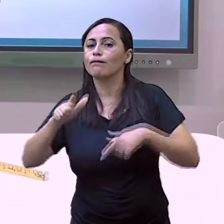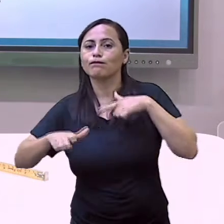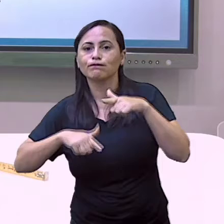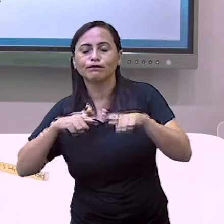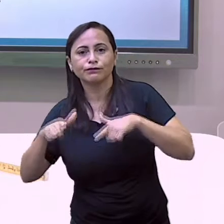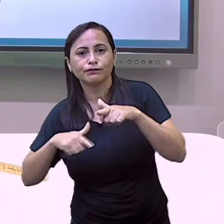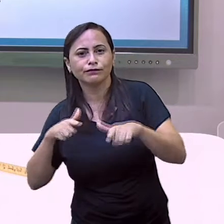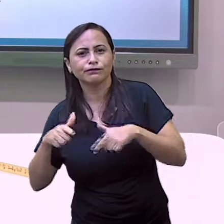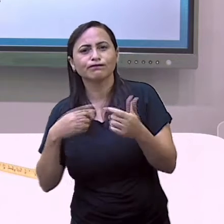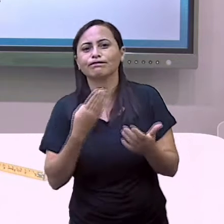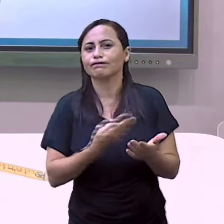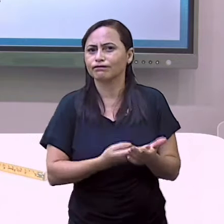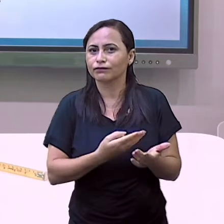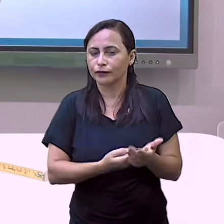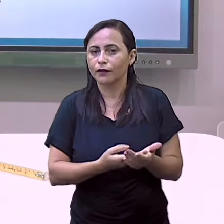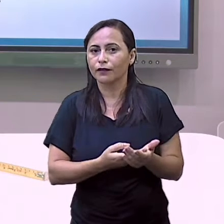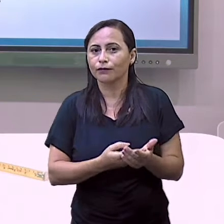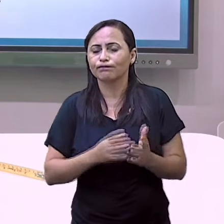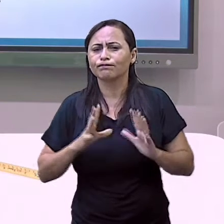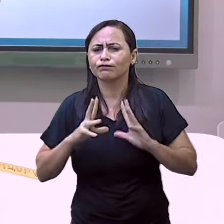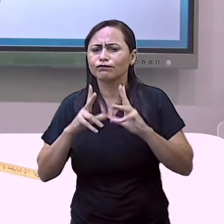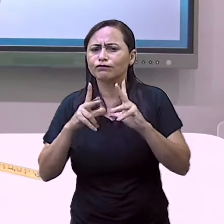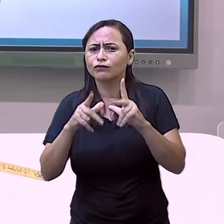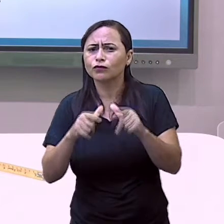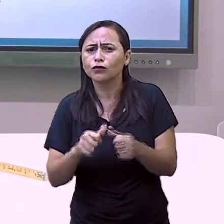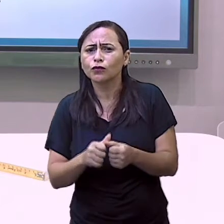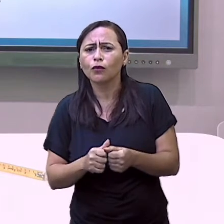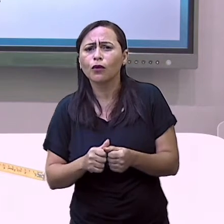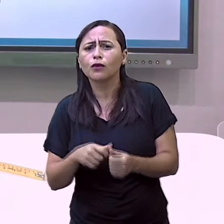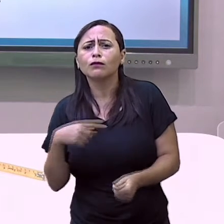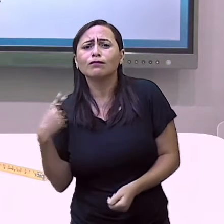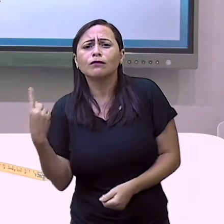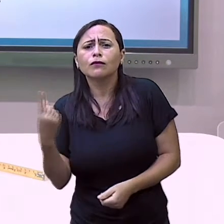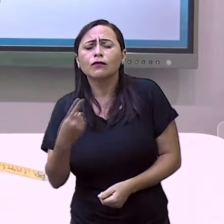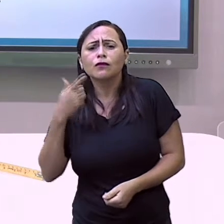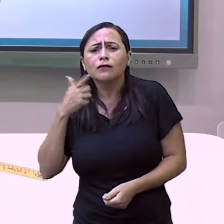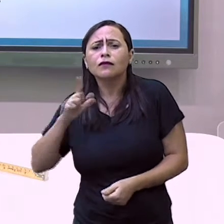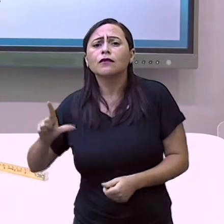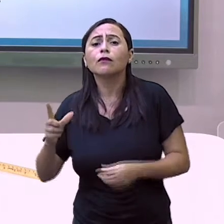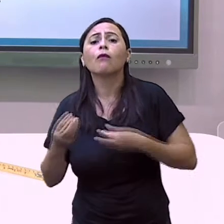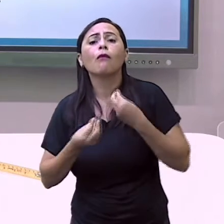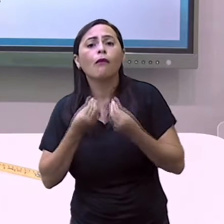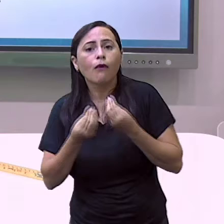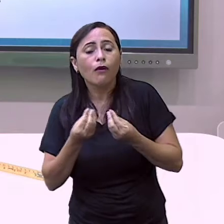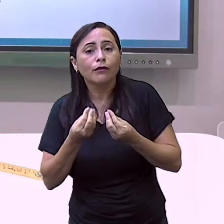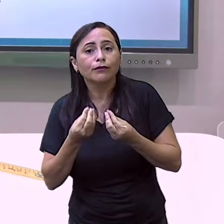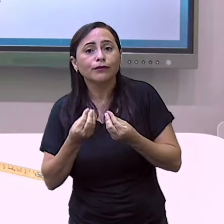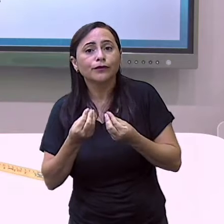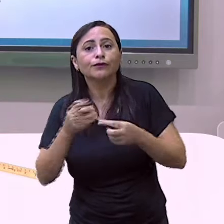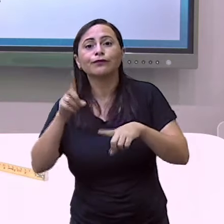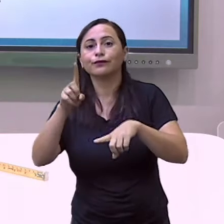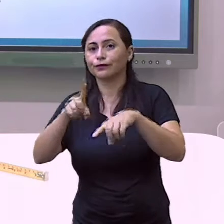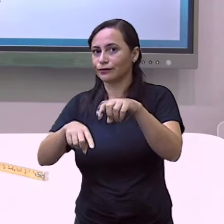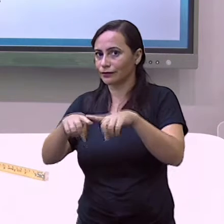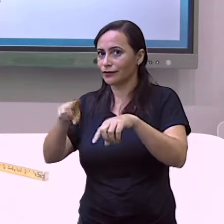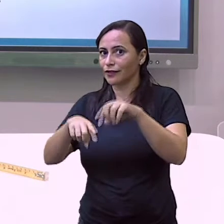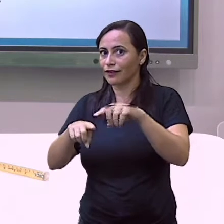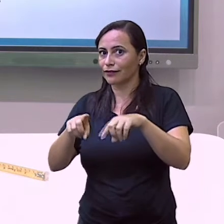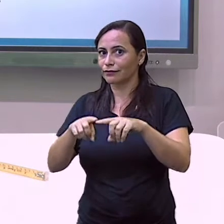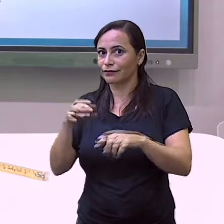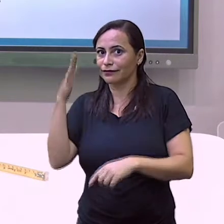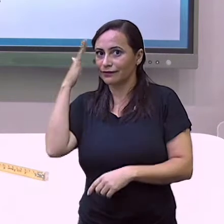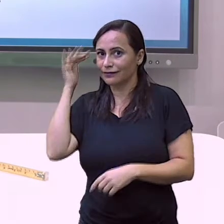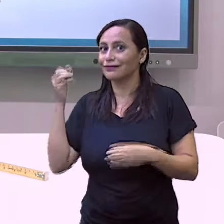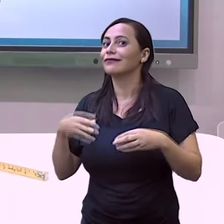estudar. E tudo isso nós conseguimos acompanhar através de um instrumento. Qual seria?